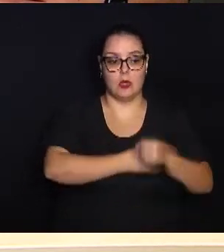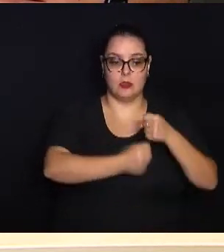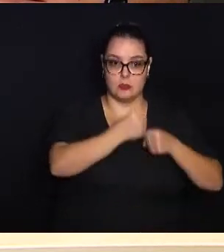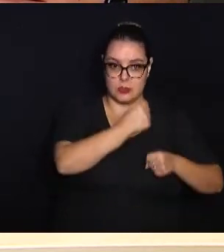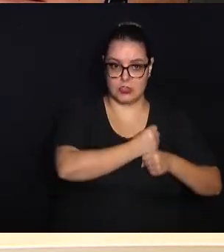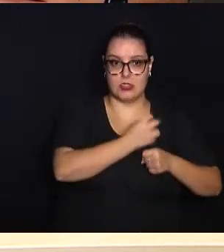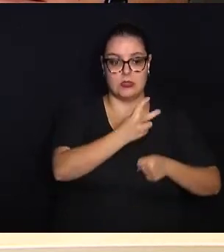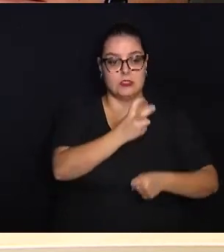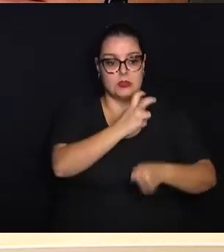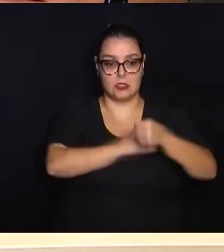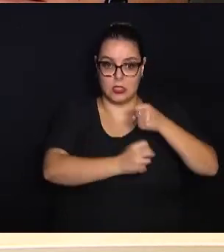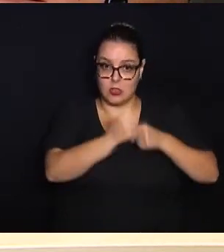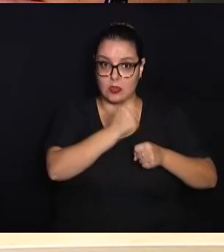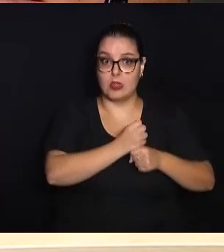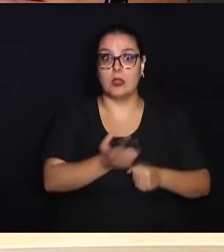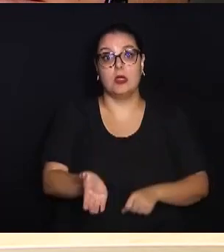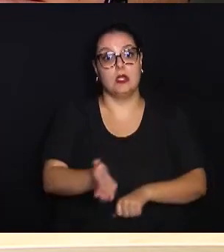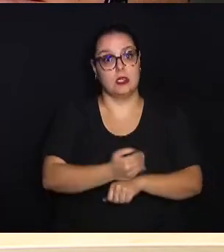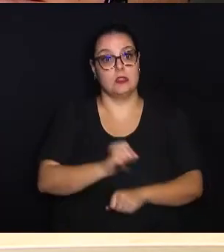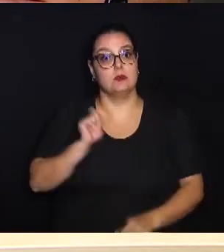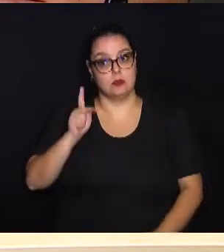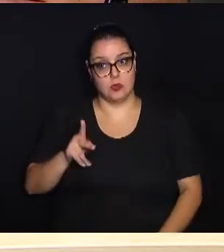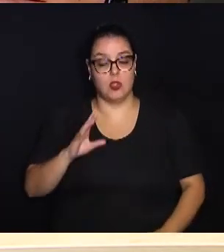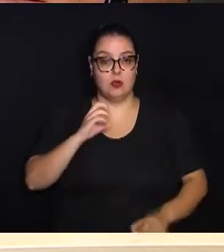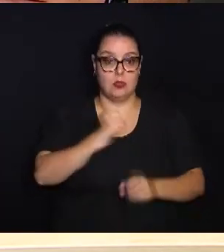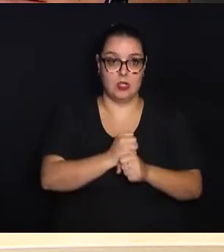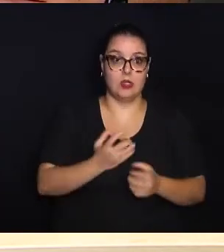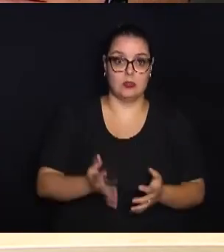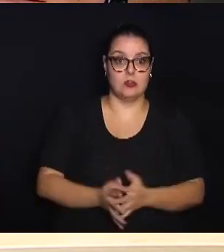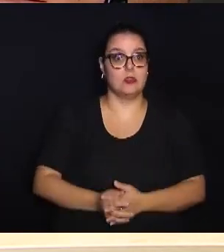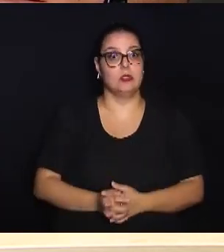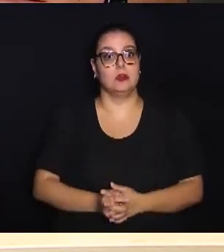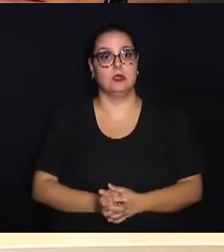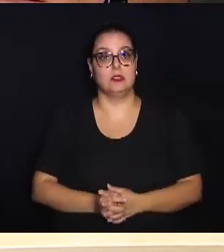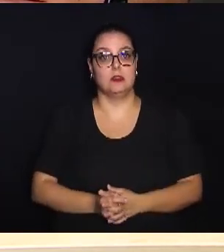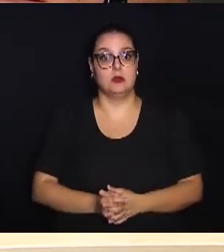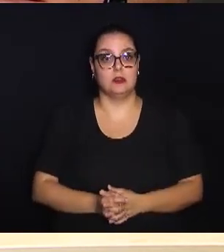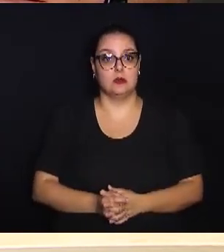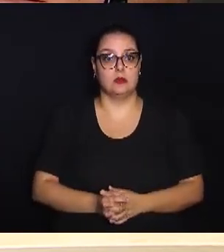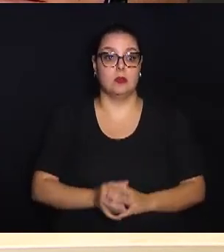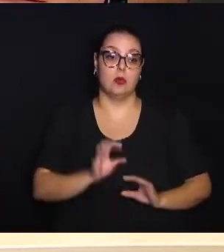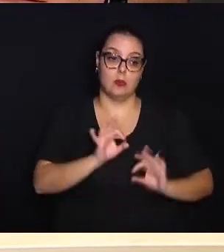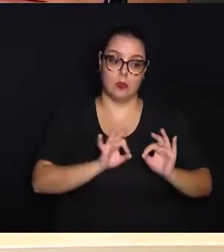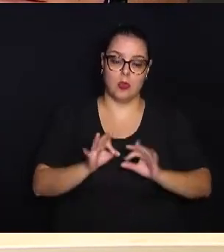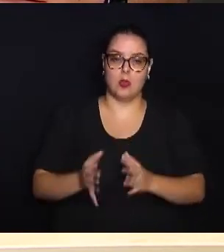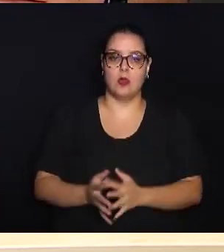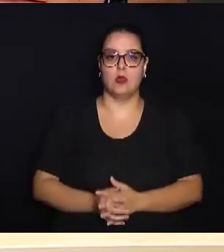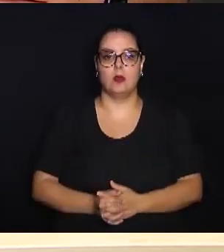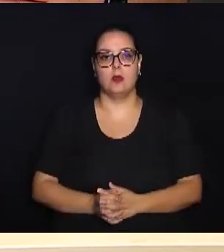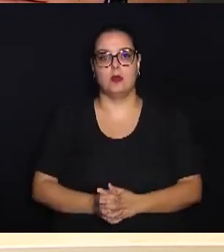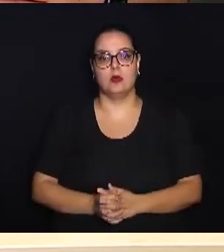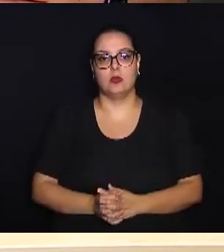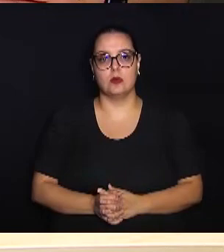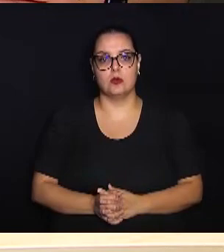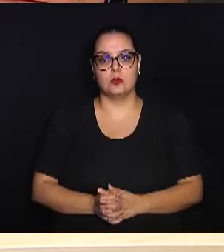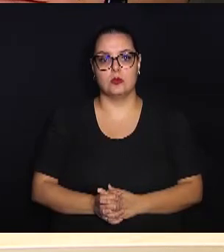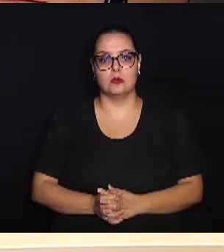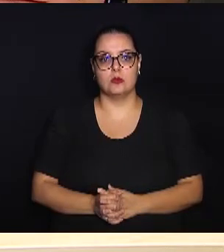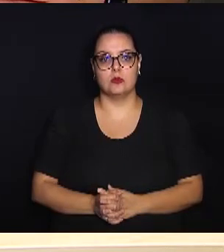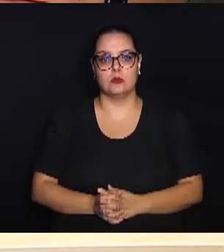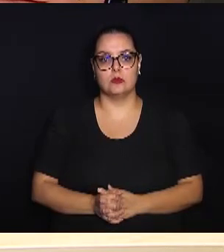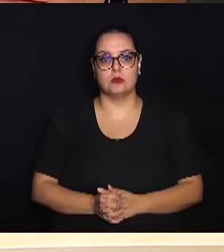antes em relação ao fechamento, vamos dizer, a aposentadoria. Procurar já